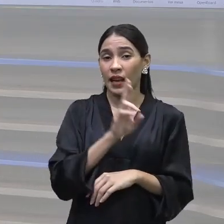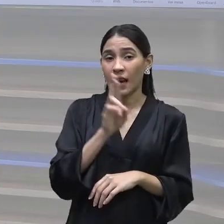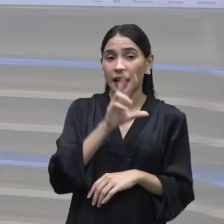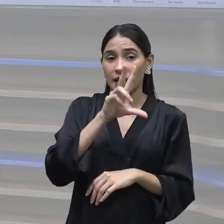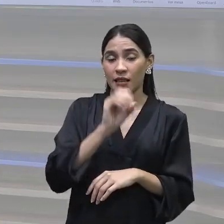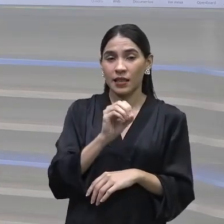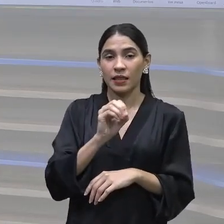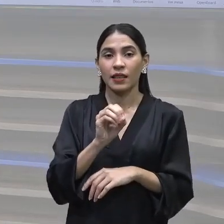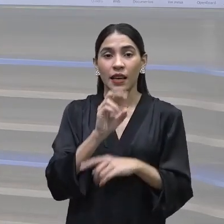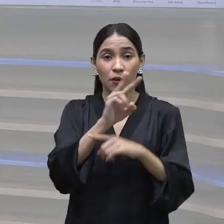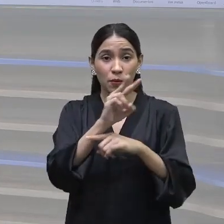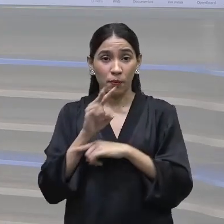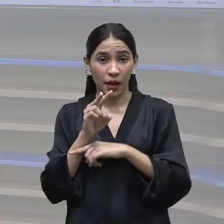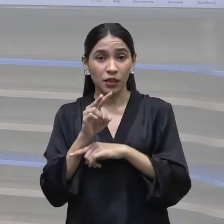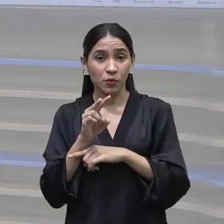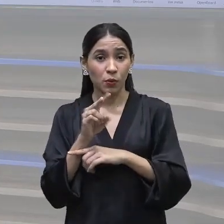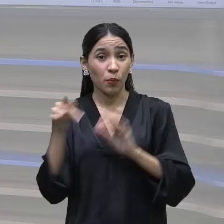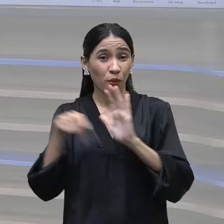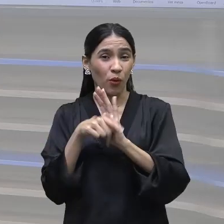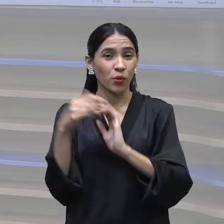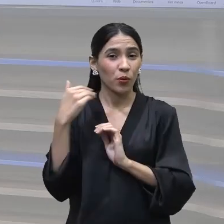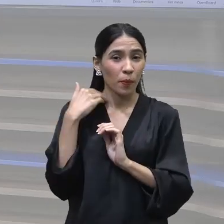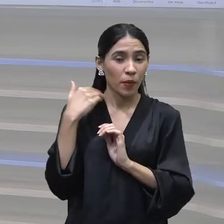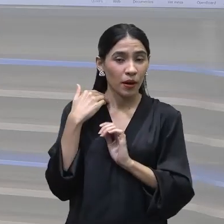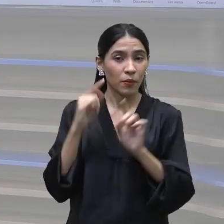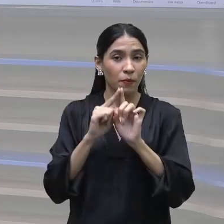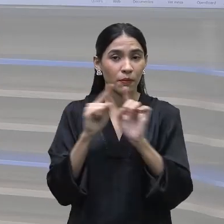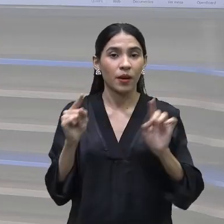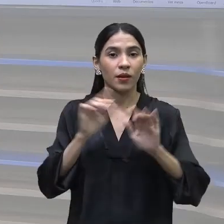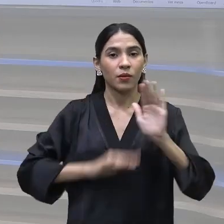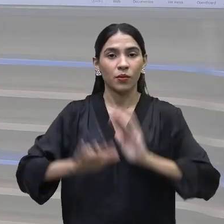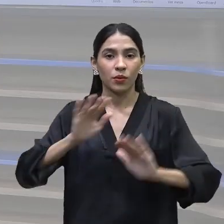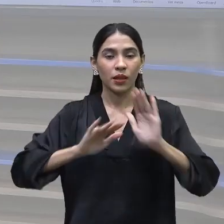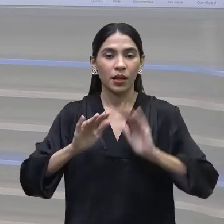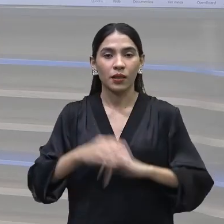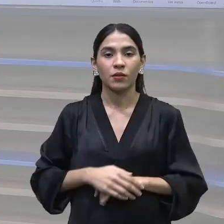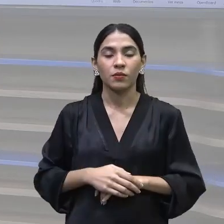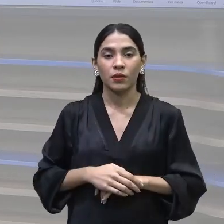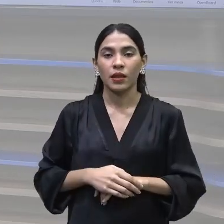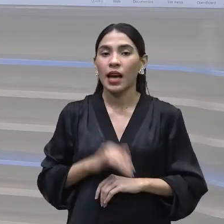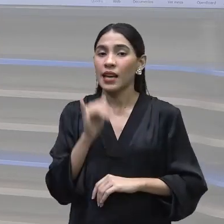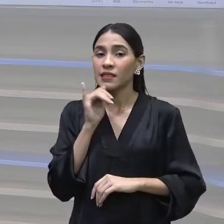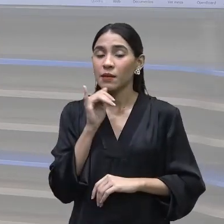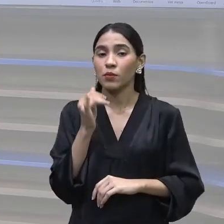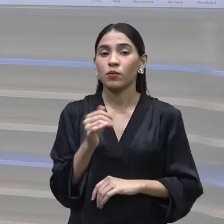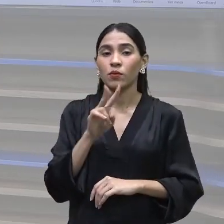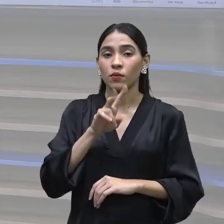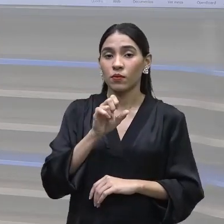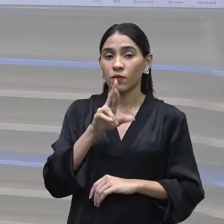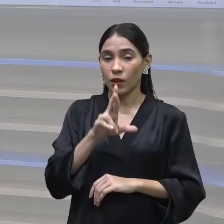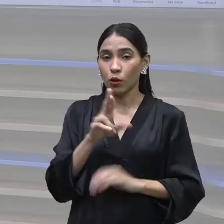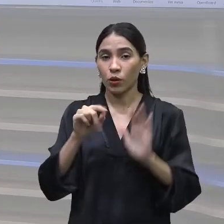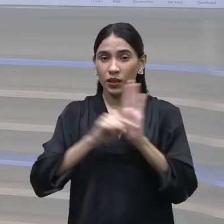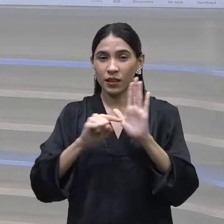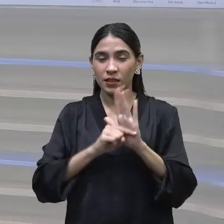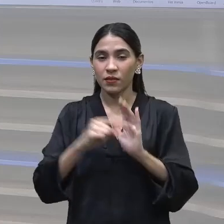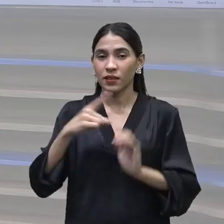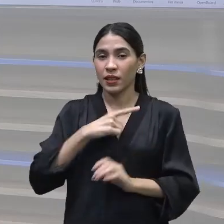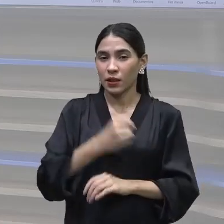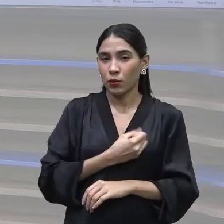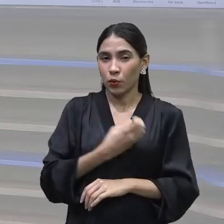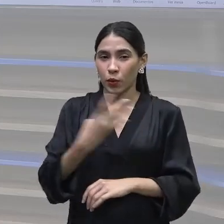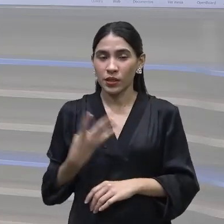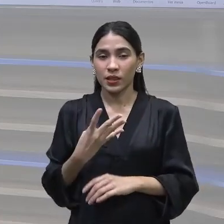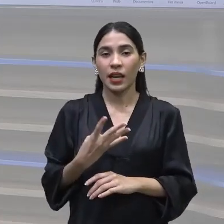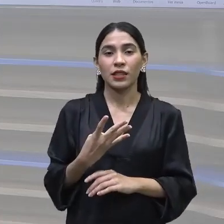fosse um empréstimo que o banco te fez. Agora, cuidado, para esse valor negativo, você tem uma certa quantidade de